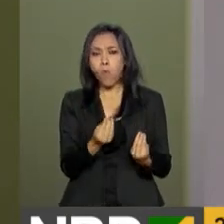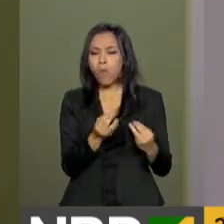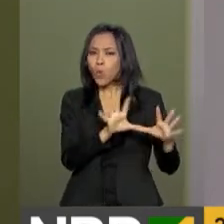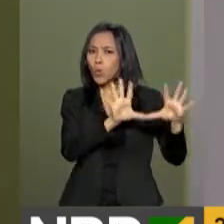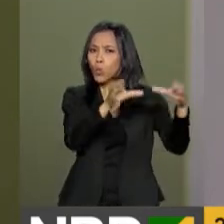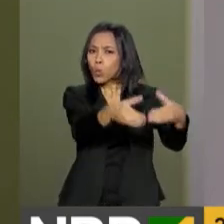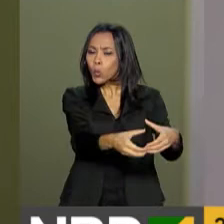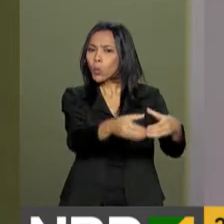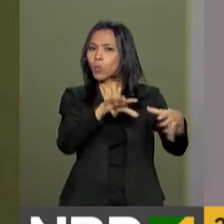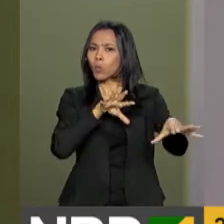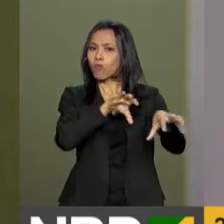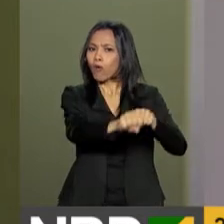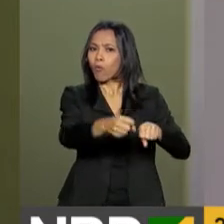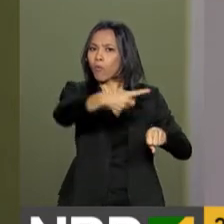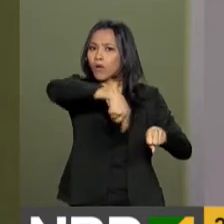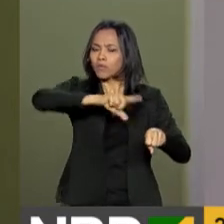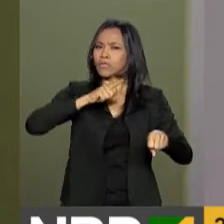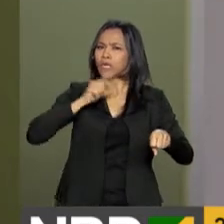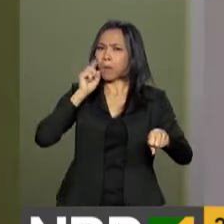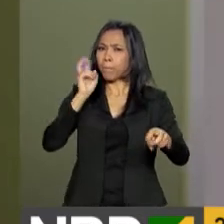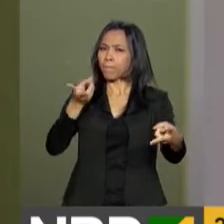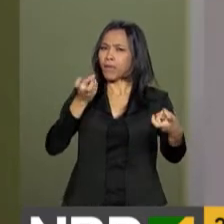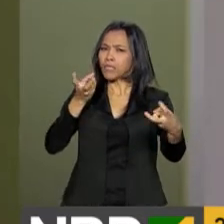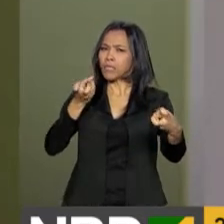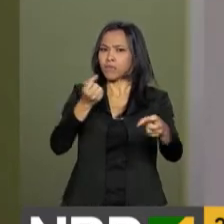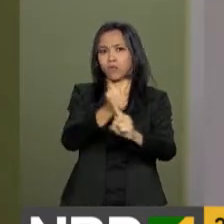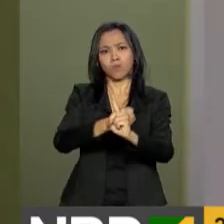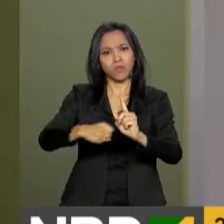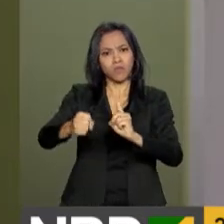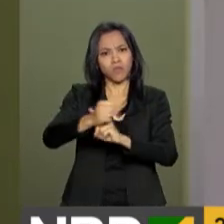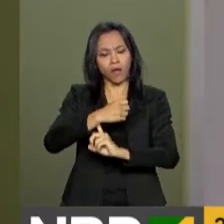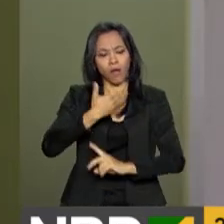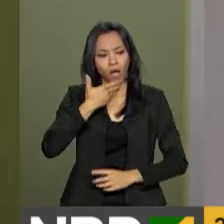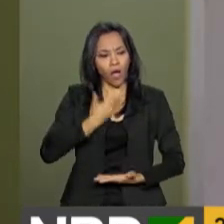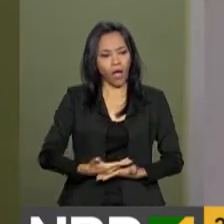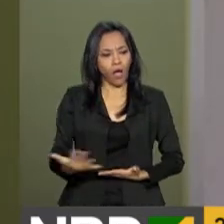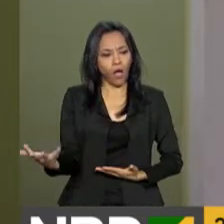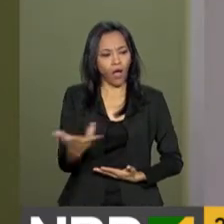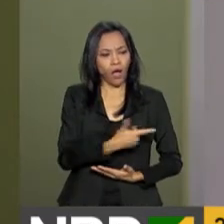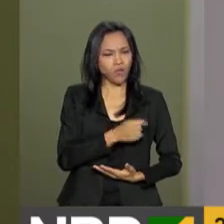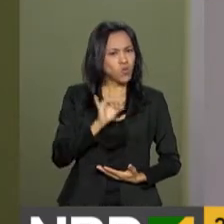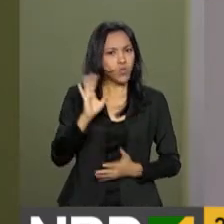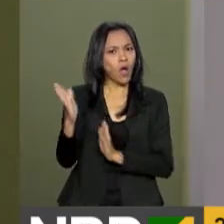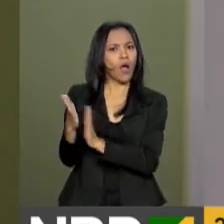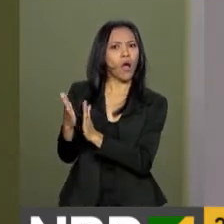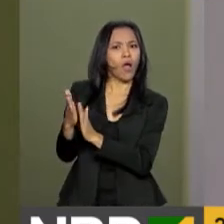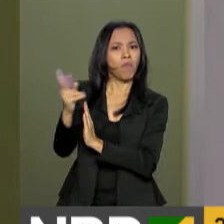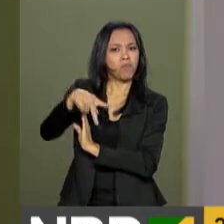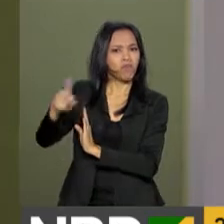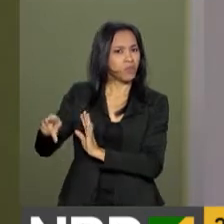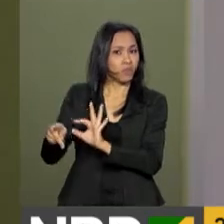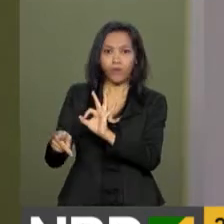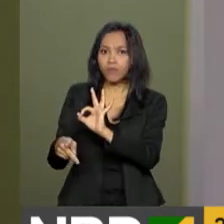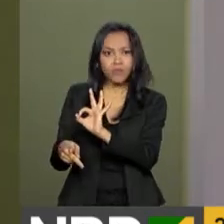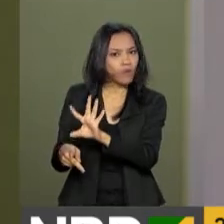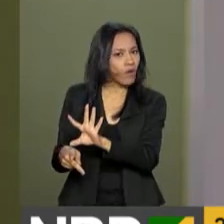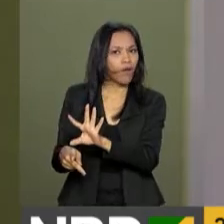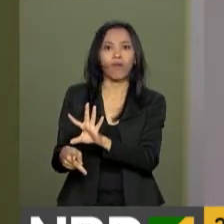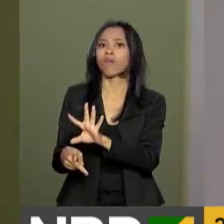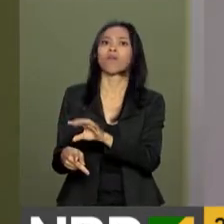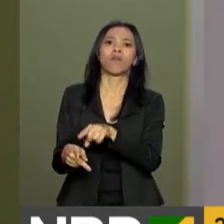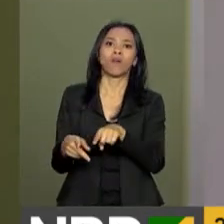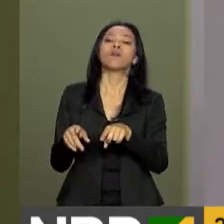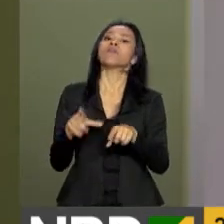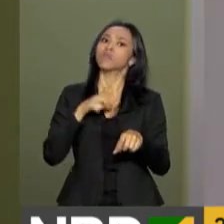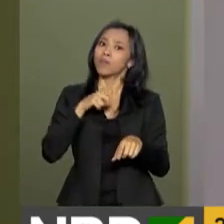social extraordinária porque não apenas homenagear os professores porque afinal elas são os professores